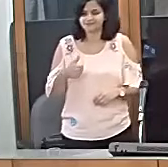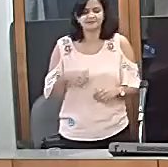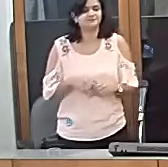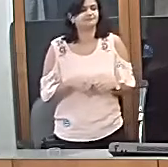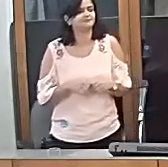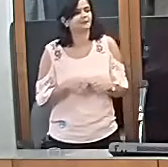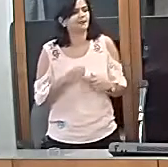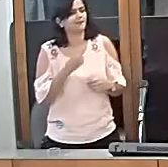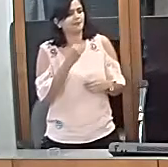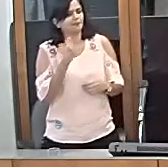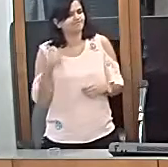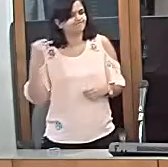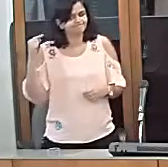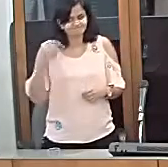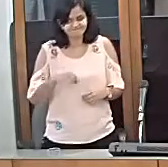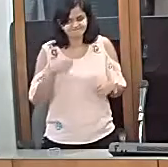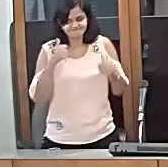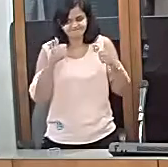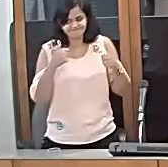Boa tarde a todos.